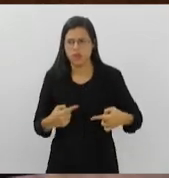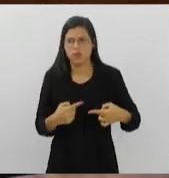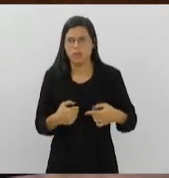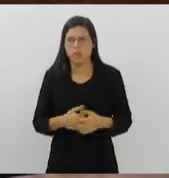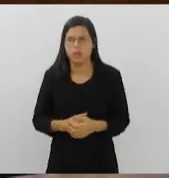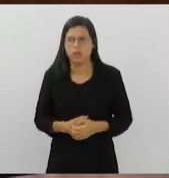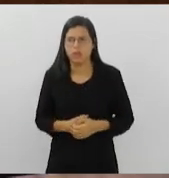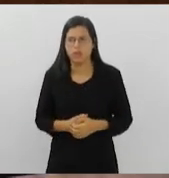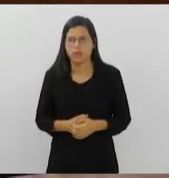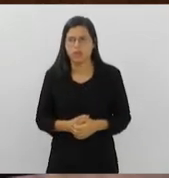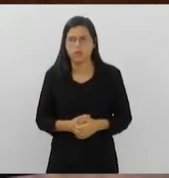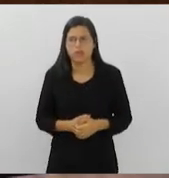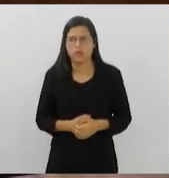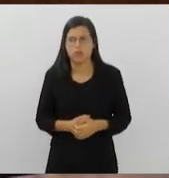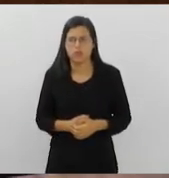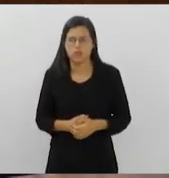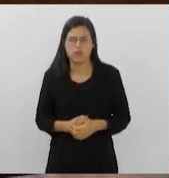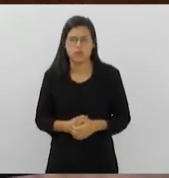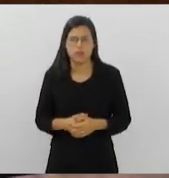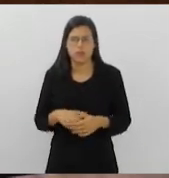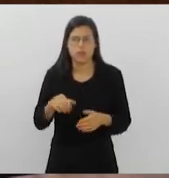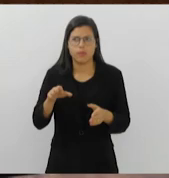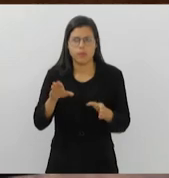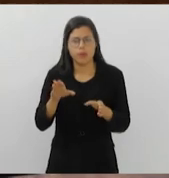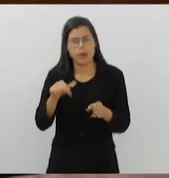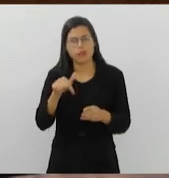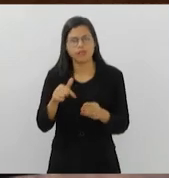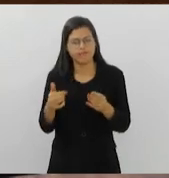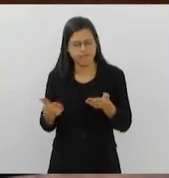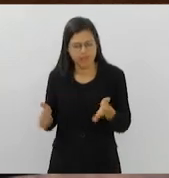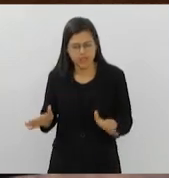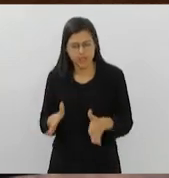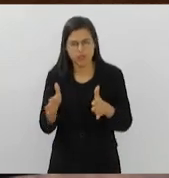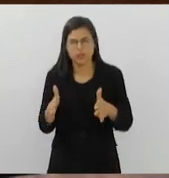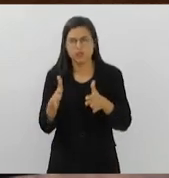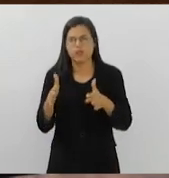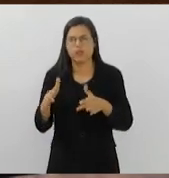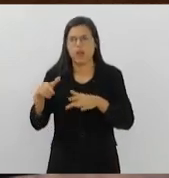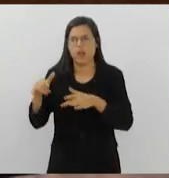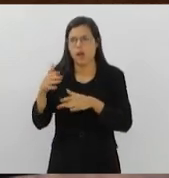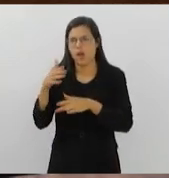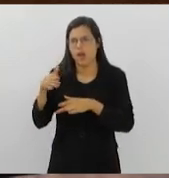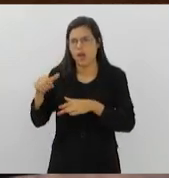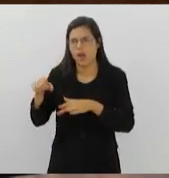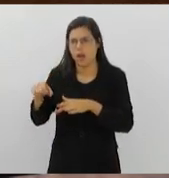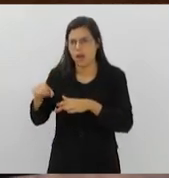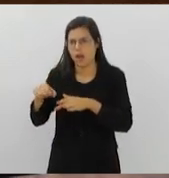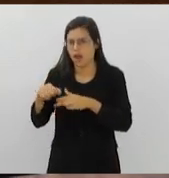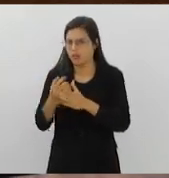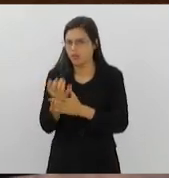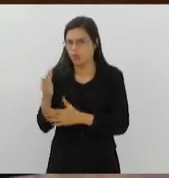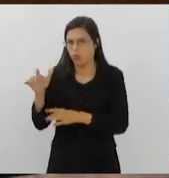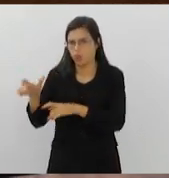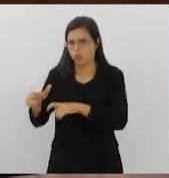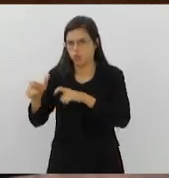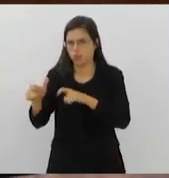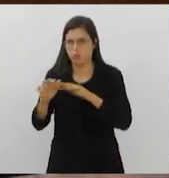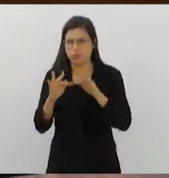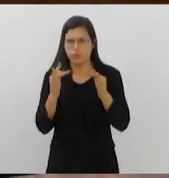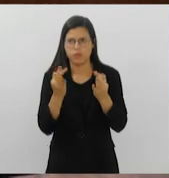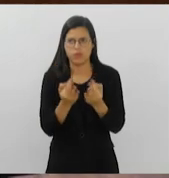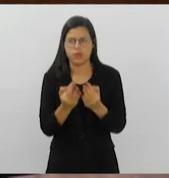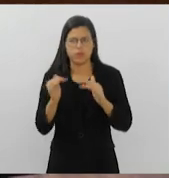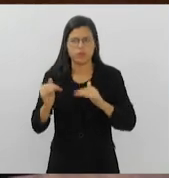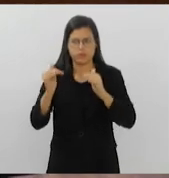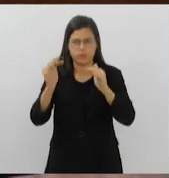possa fomentar a agricultura familiar, fomentar a soberania alimentar